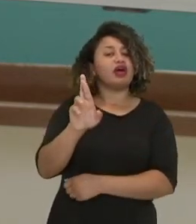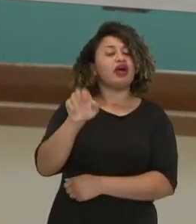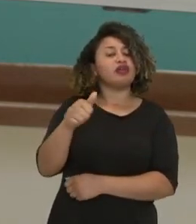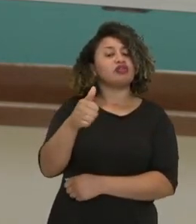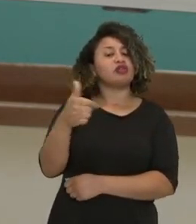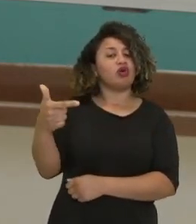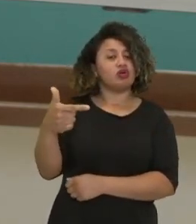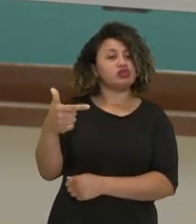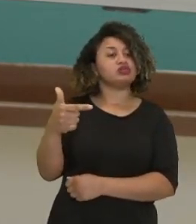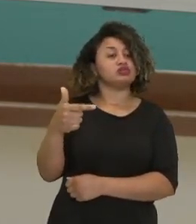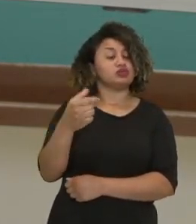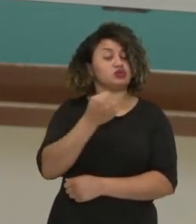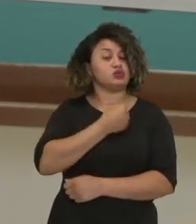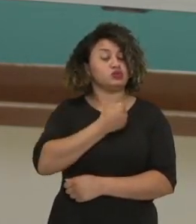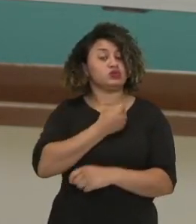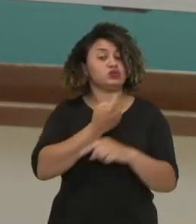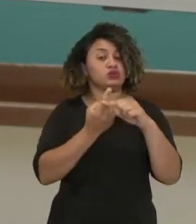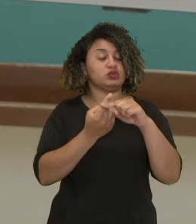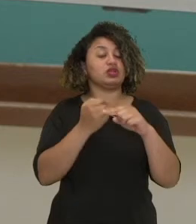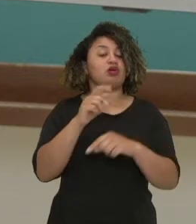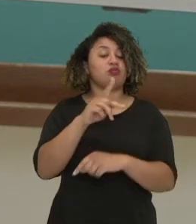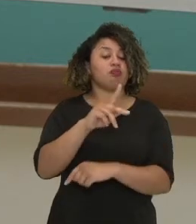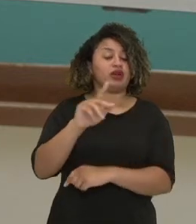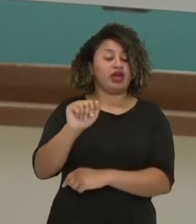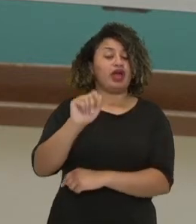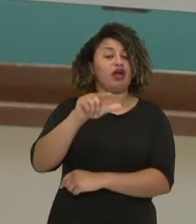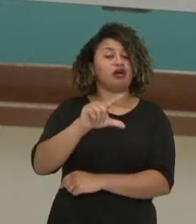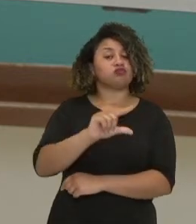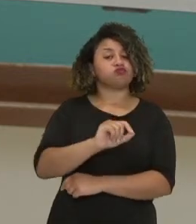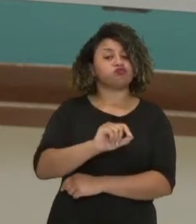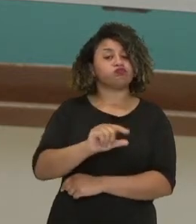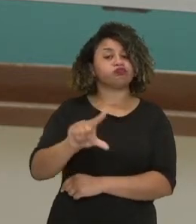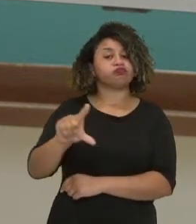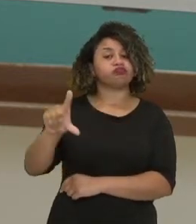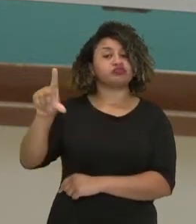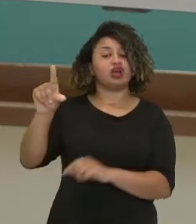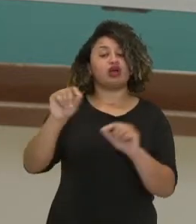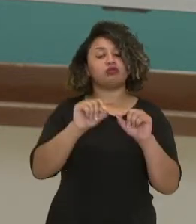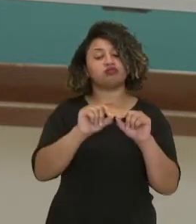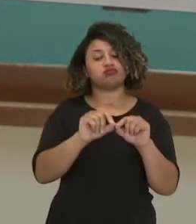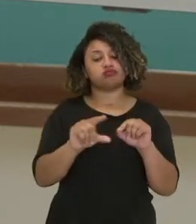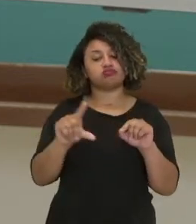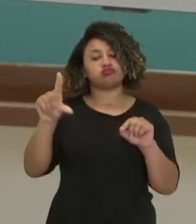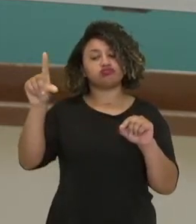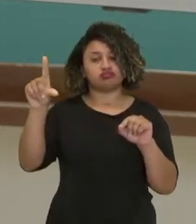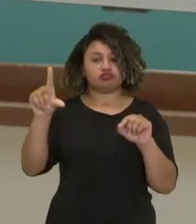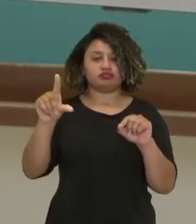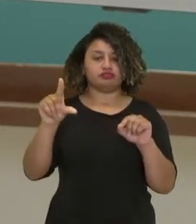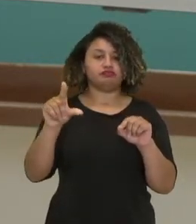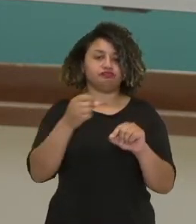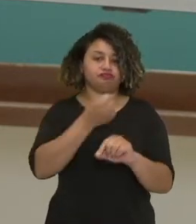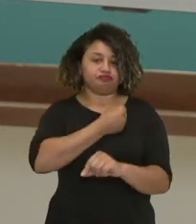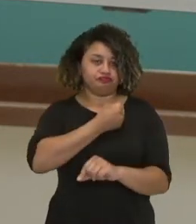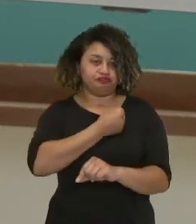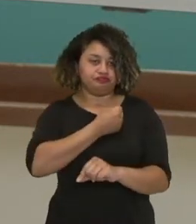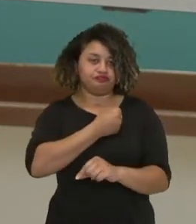12. Então, observe que a nossa PA é crescente, ela vai aumentando.